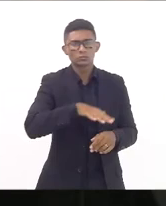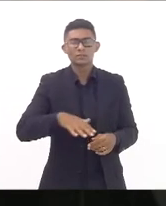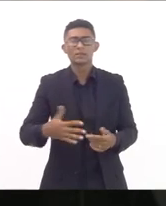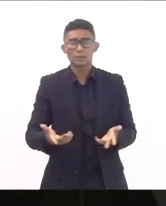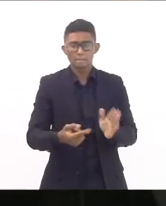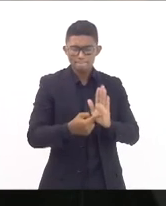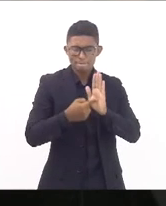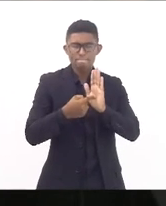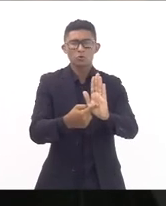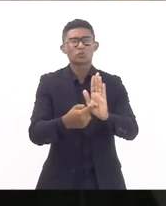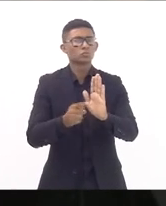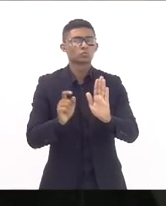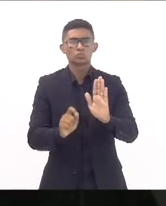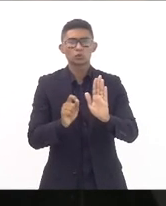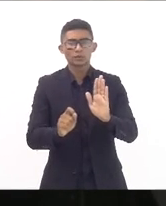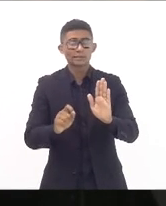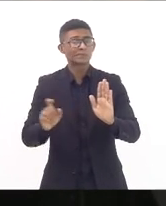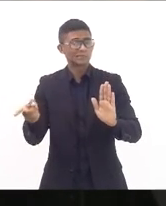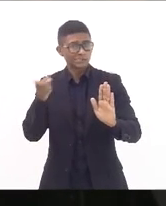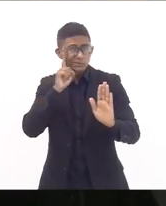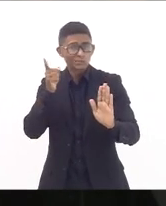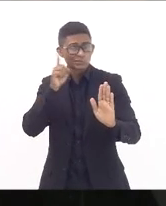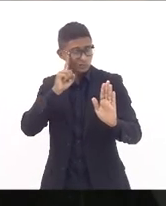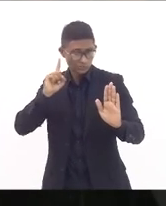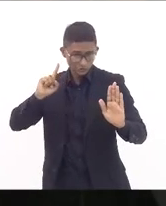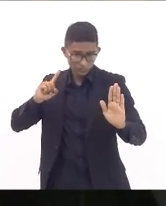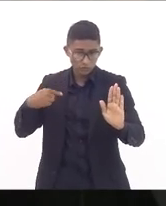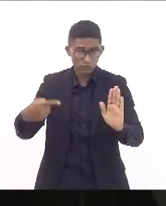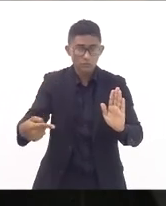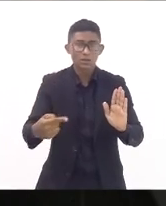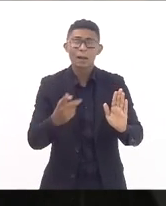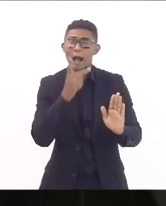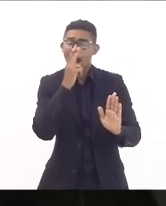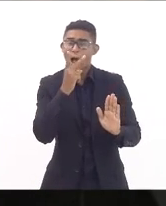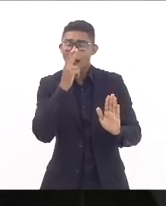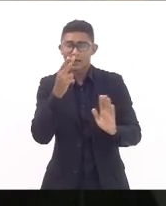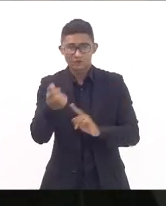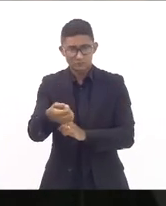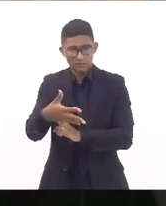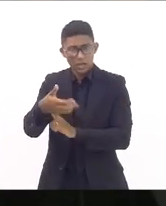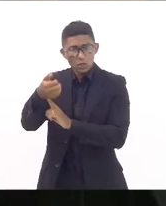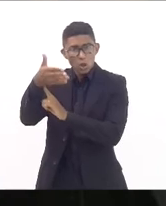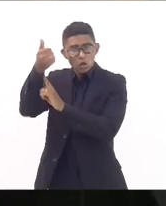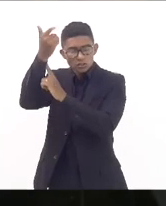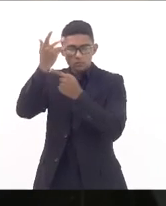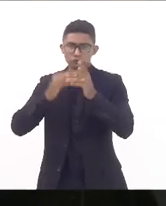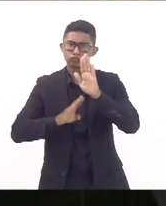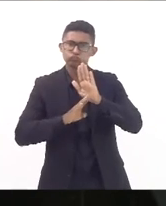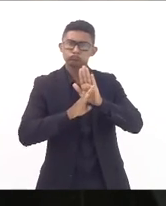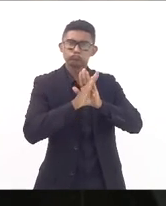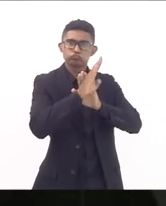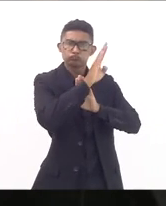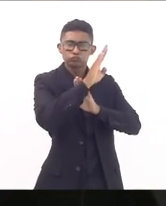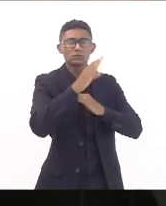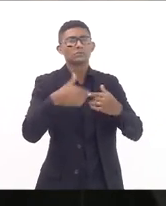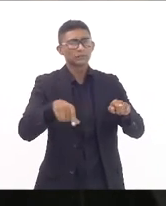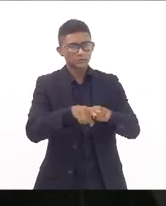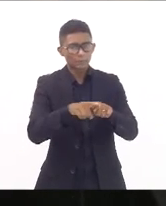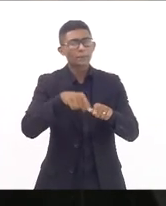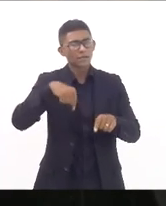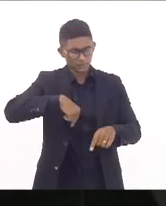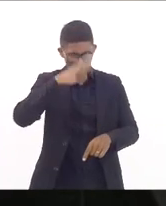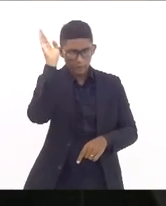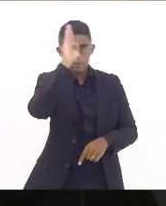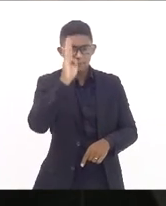ano que se passa, a quantidade de eletroeletrônico vem crescendo no mundo e no nosso país, e pelo fato